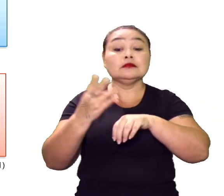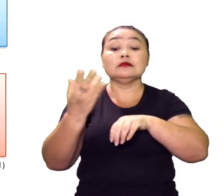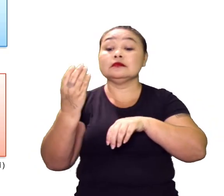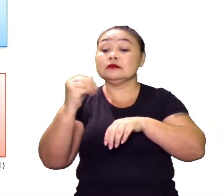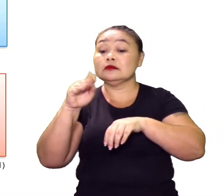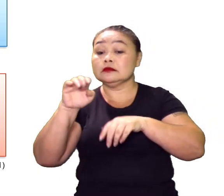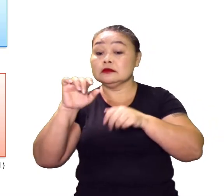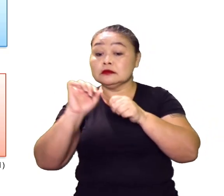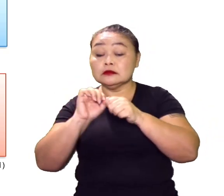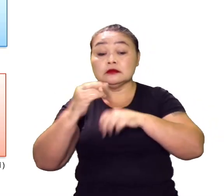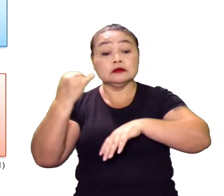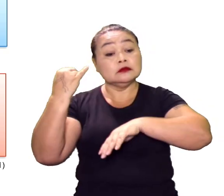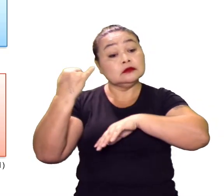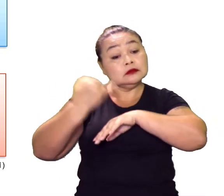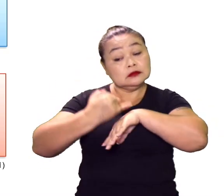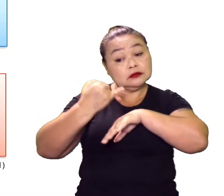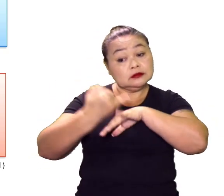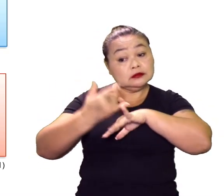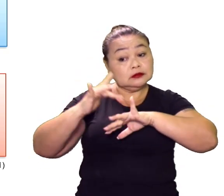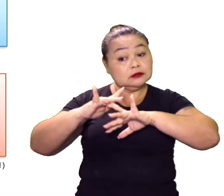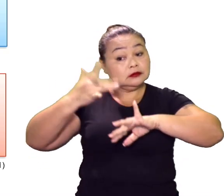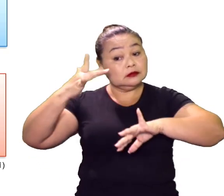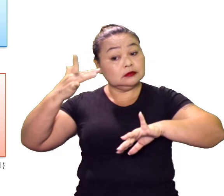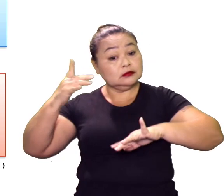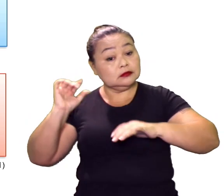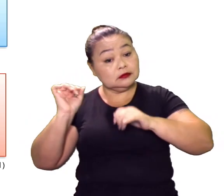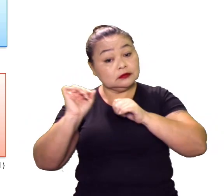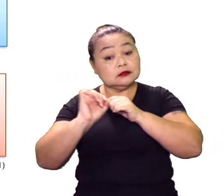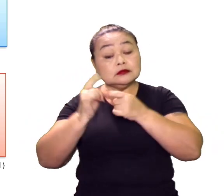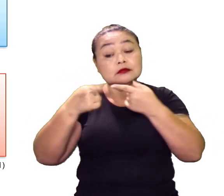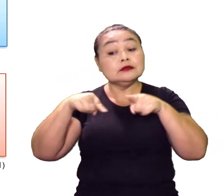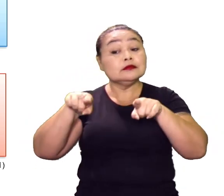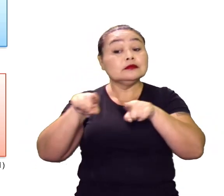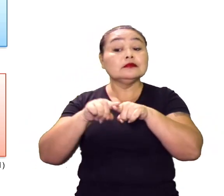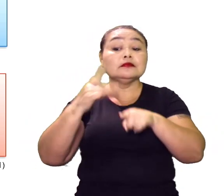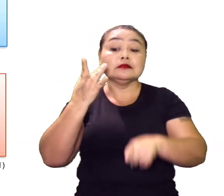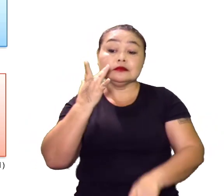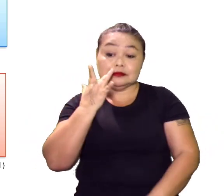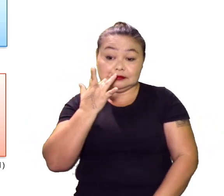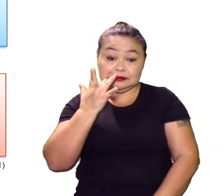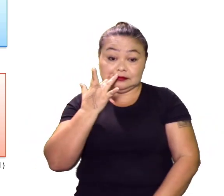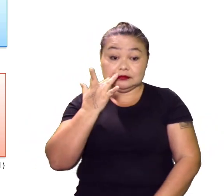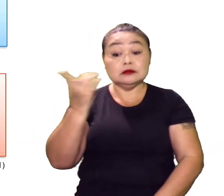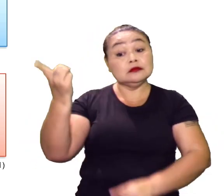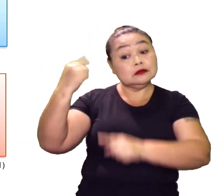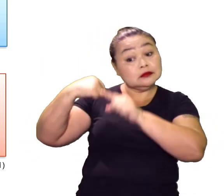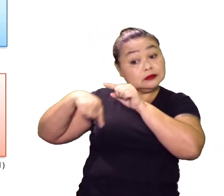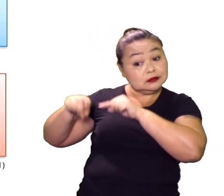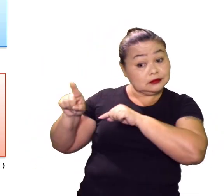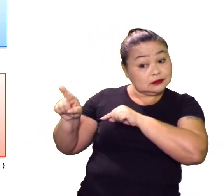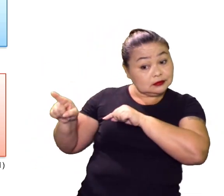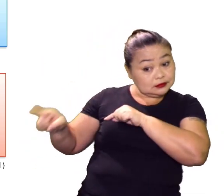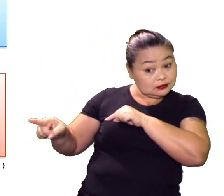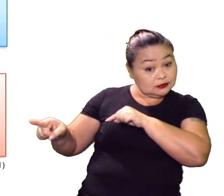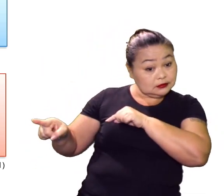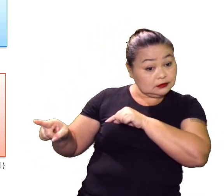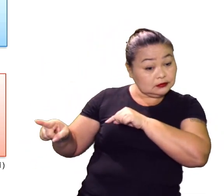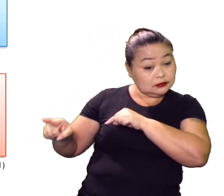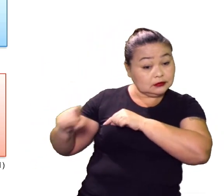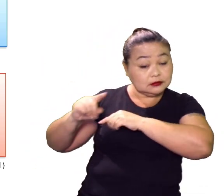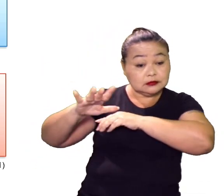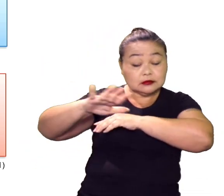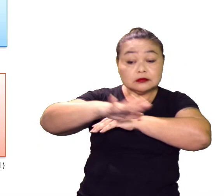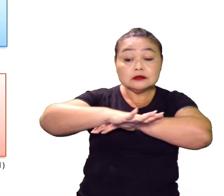bacia sedimentar, que também é um contexto do estado de Rondônia, a gente tem os terrenos